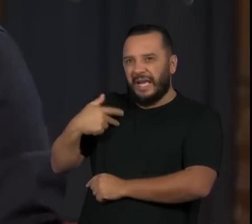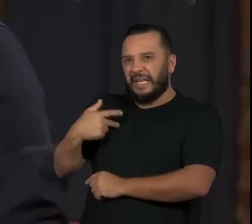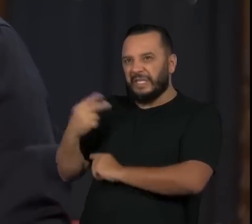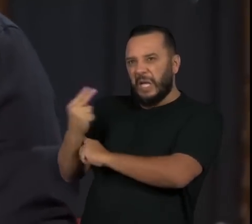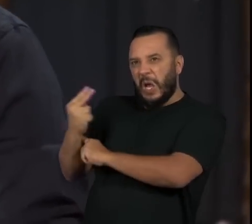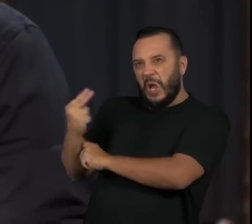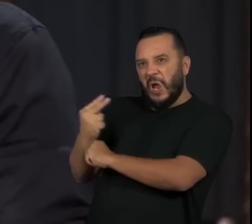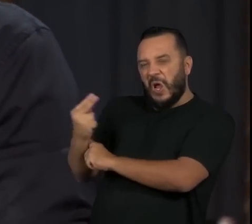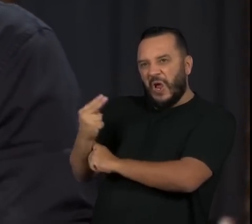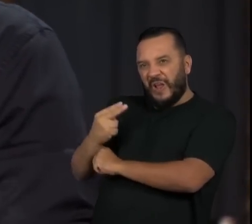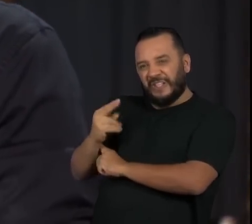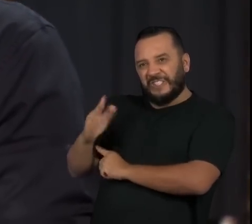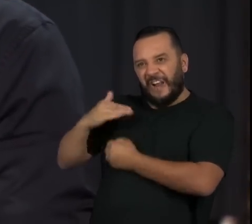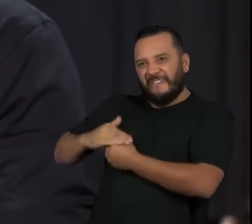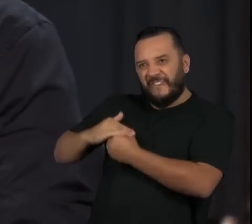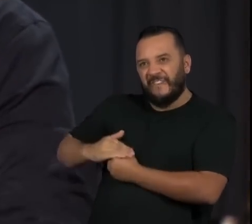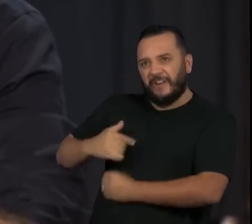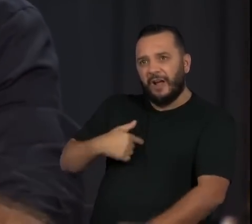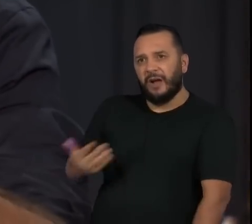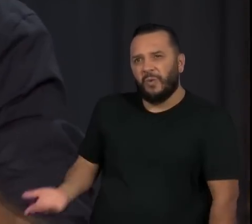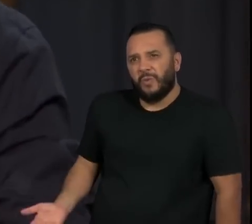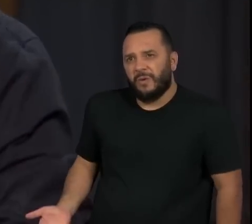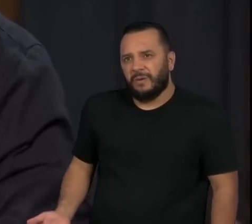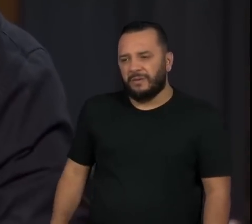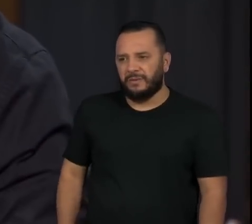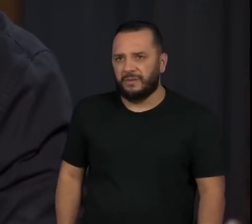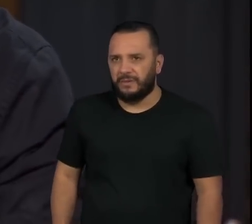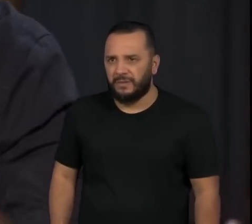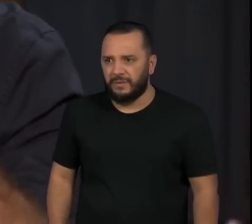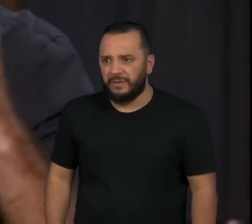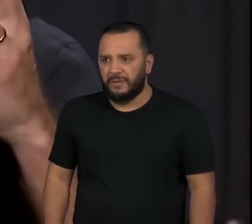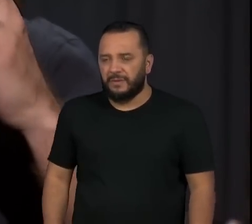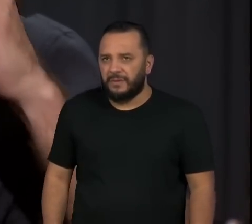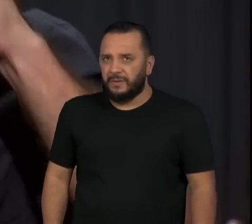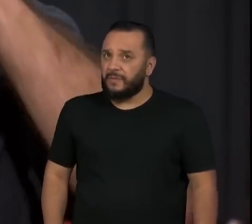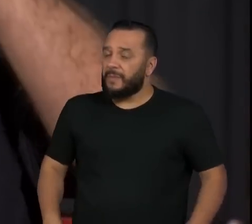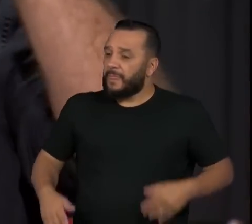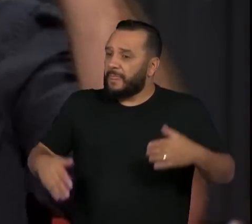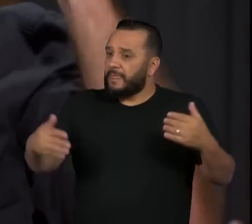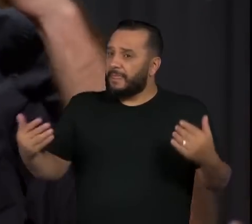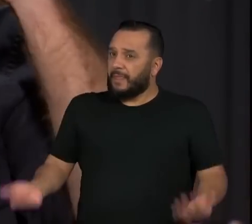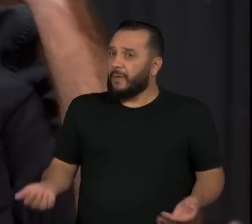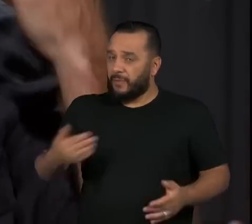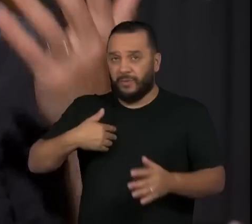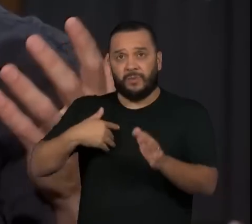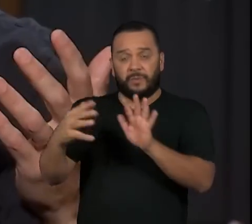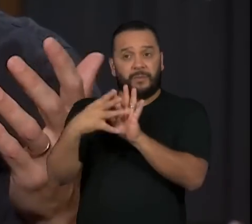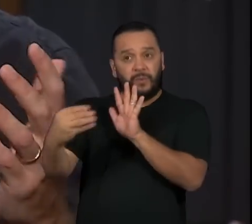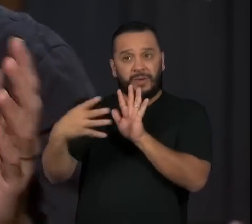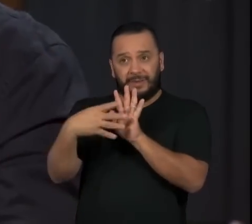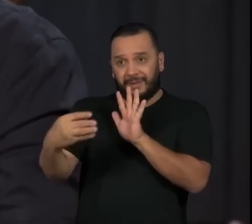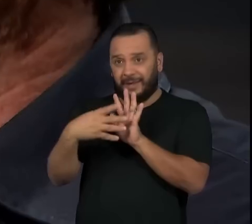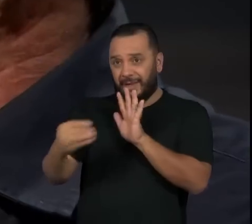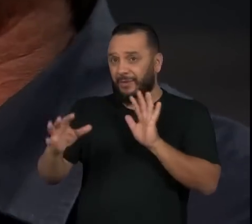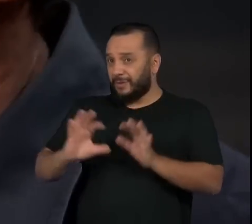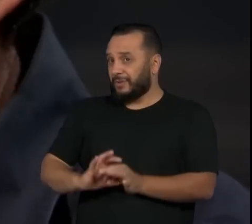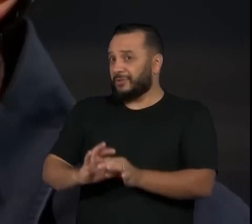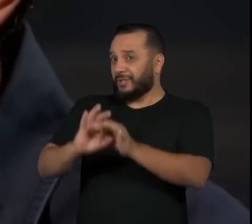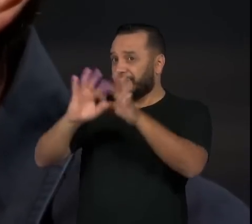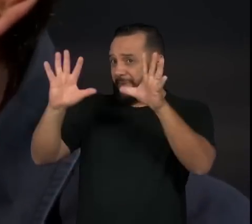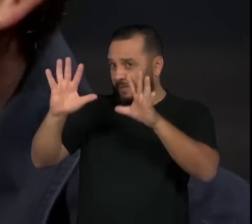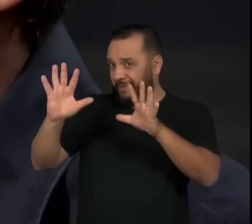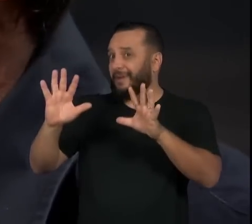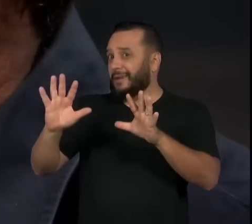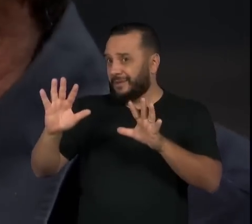digo o seguinte, com certeza o modelo de liberdade utópico que eu tenho passa